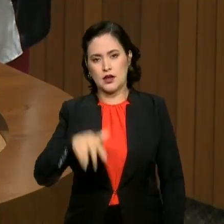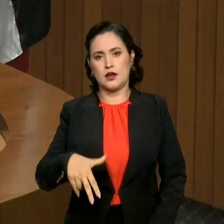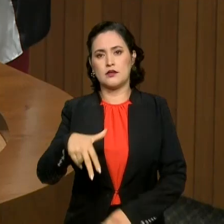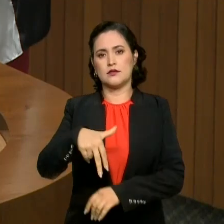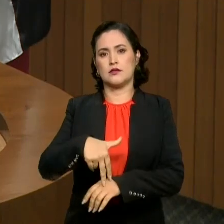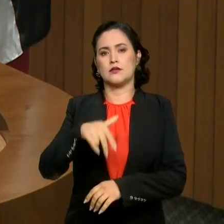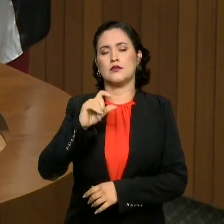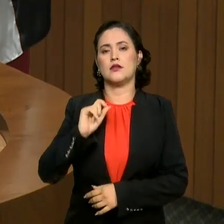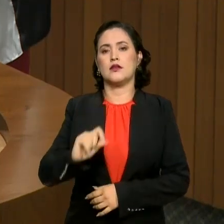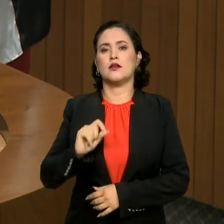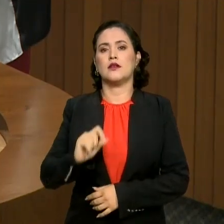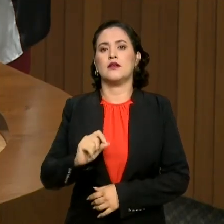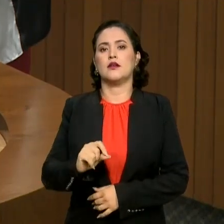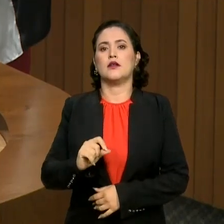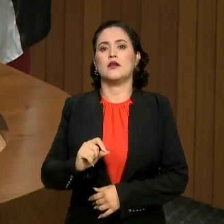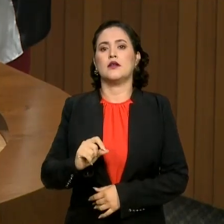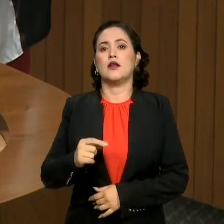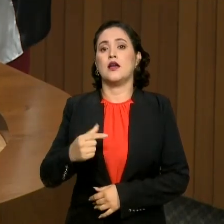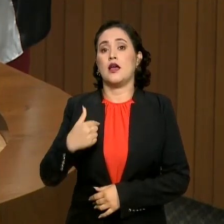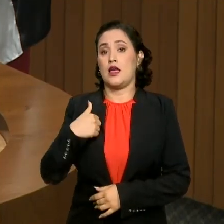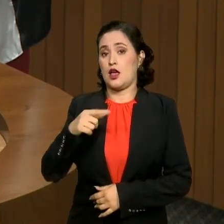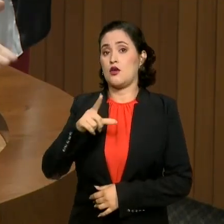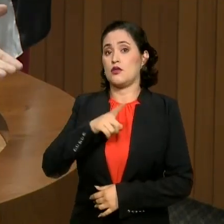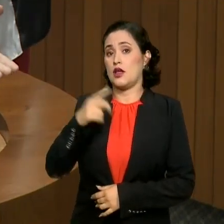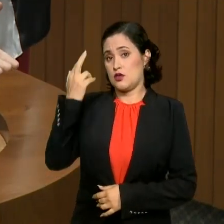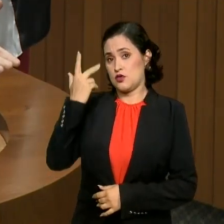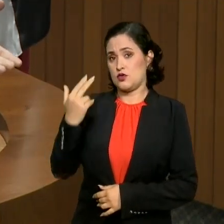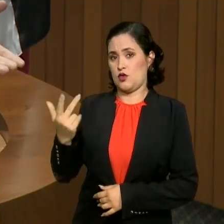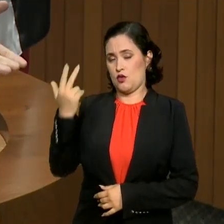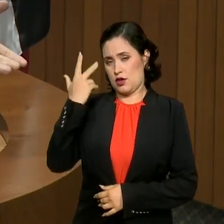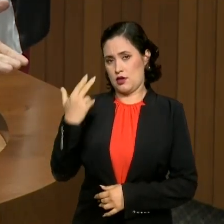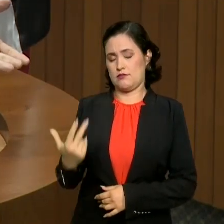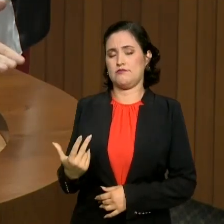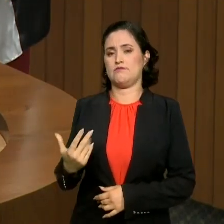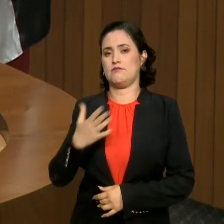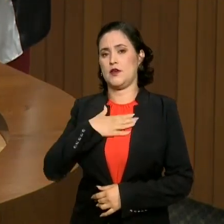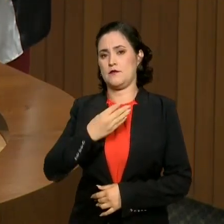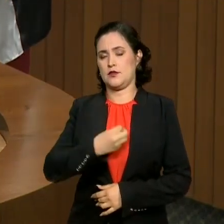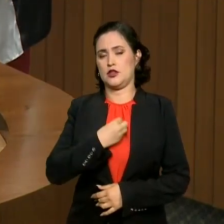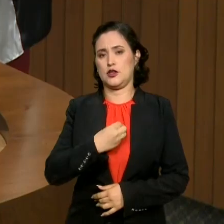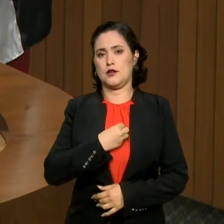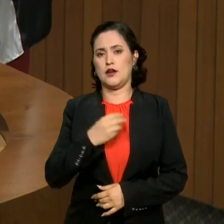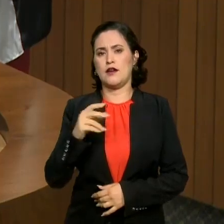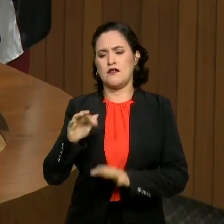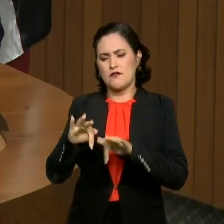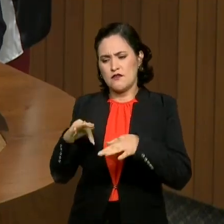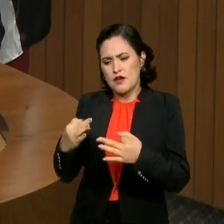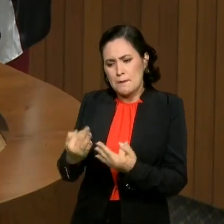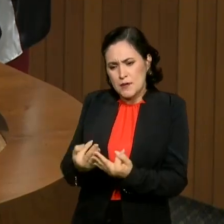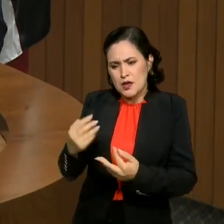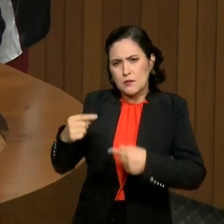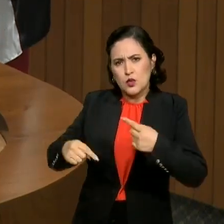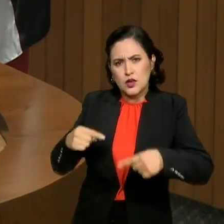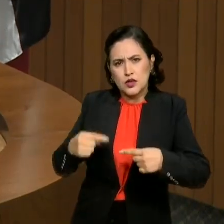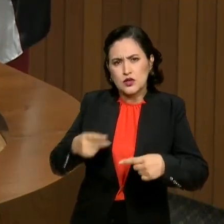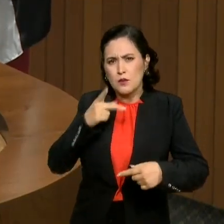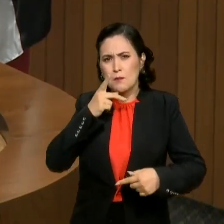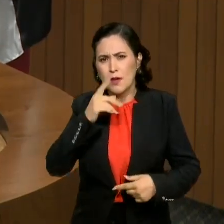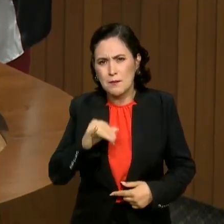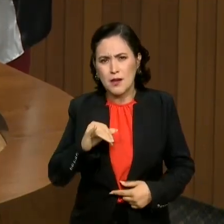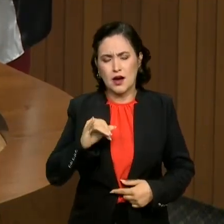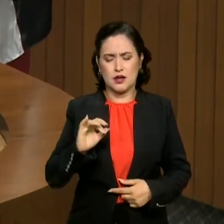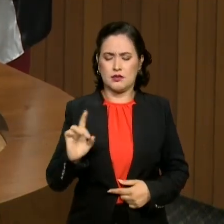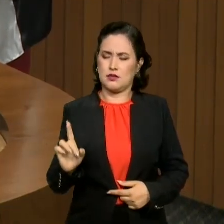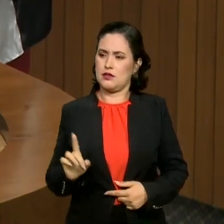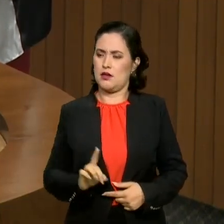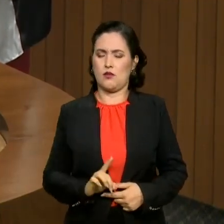que tenho história, eu não tenho pai político, não tenho história familiar de política, não